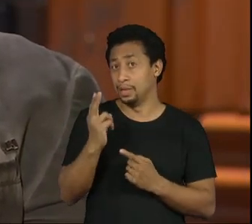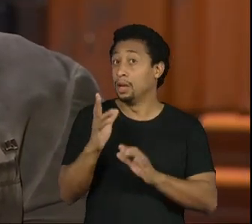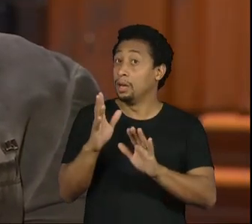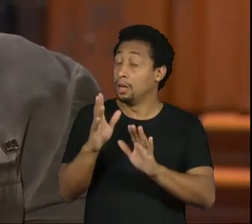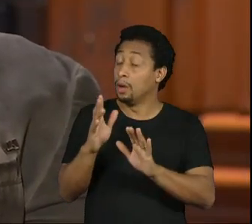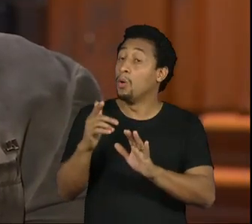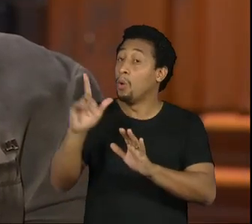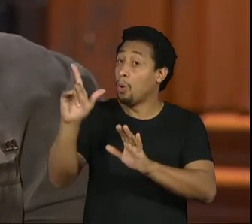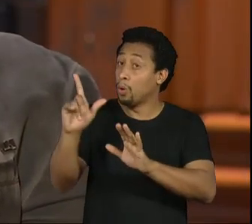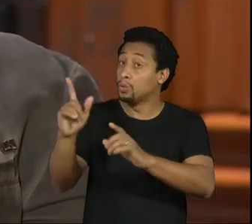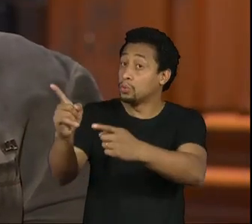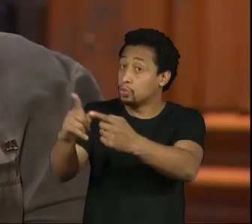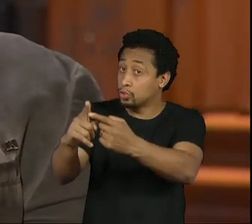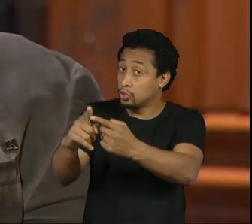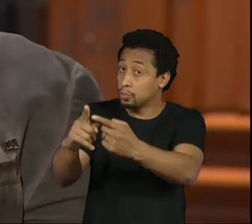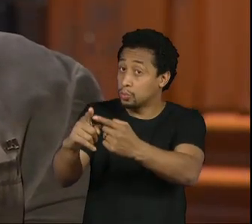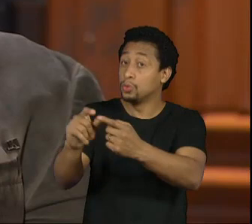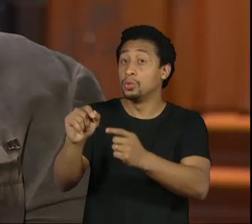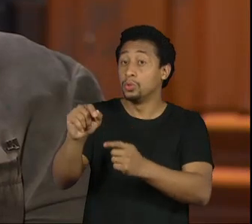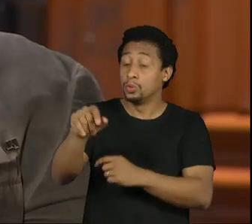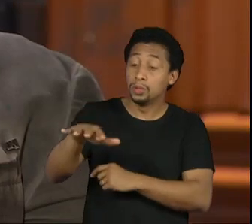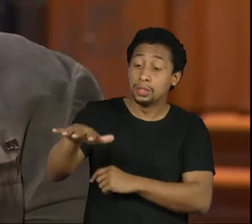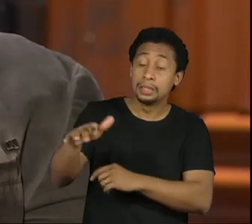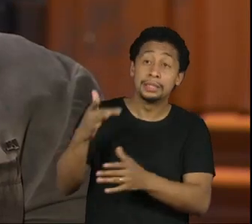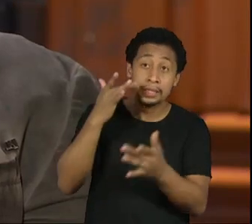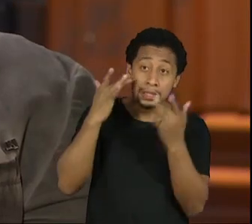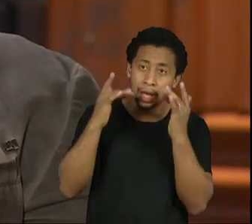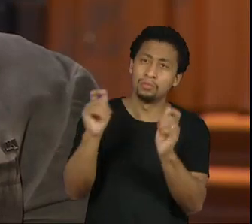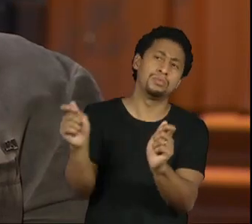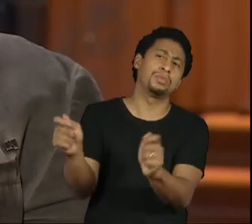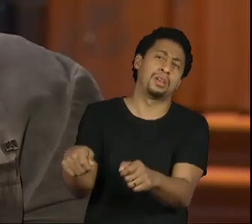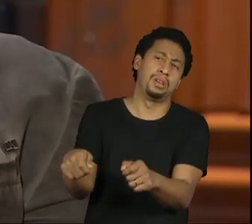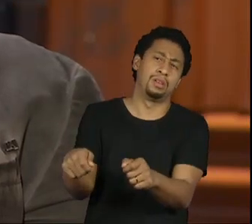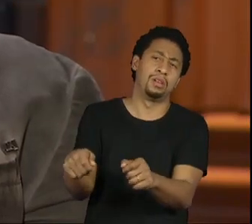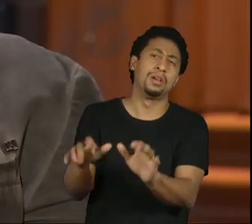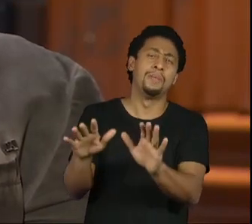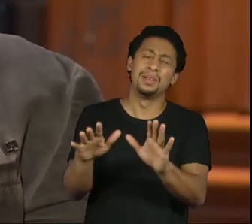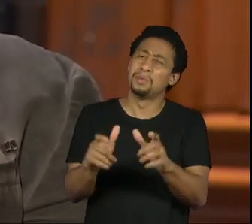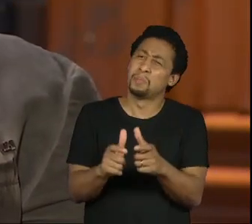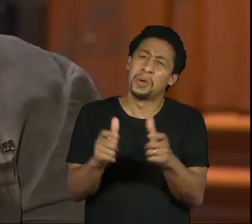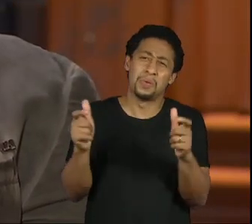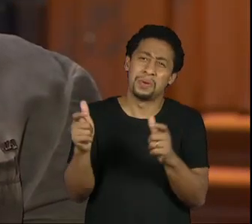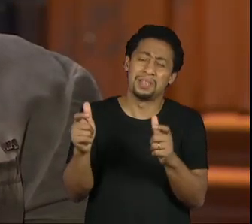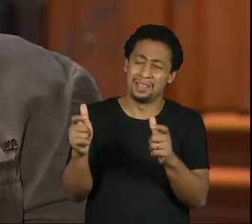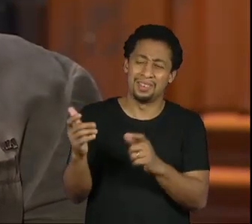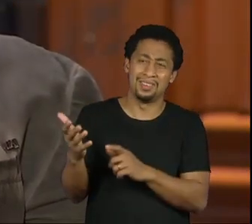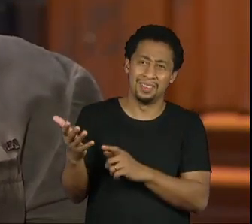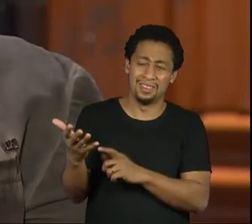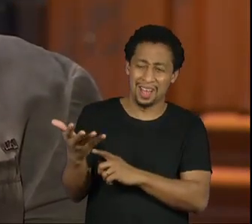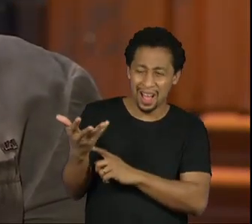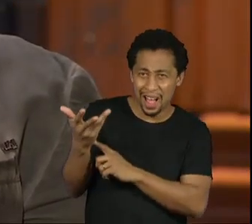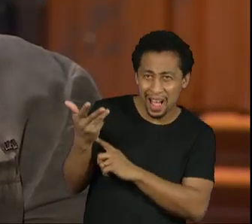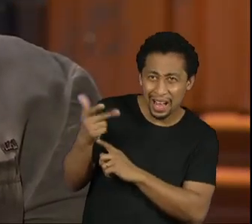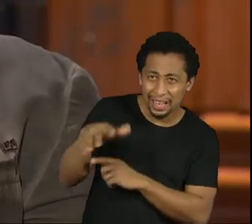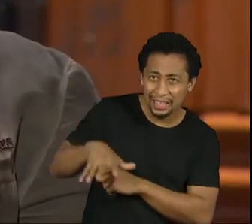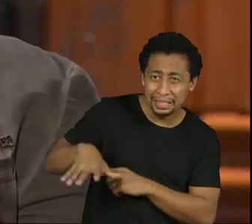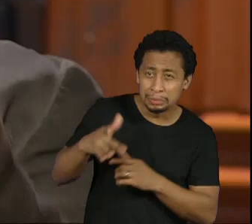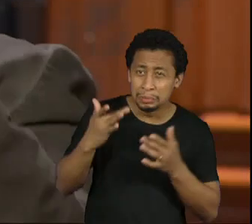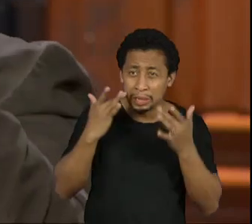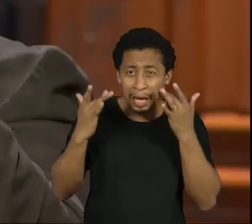geral teatro é a arte do é a as pobres em perto das outras assim coisa é